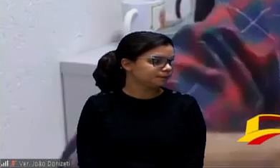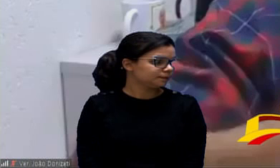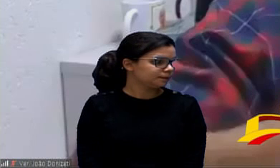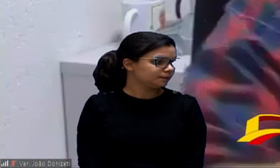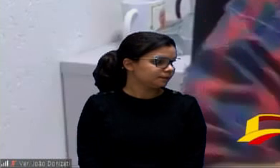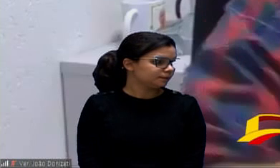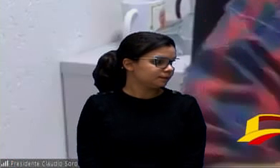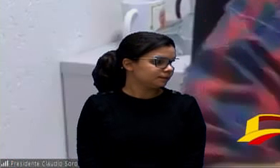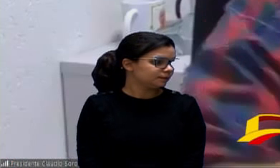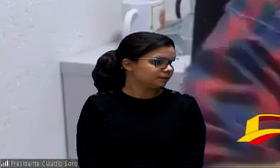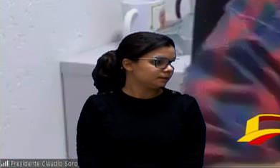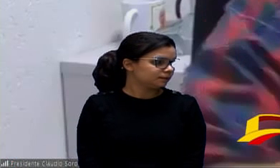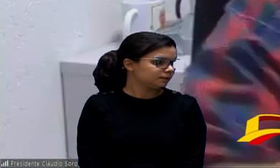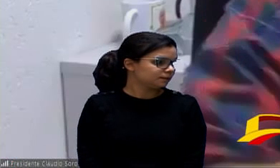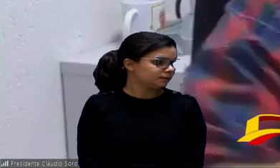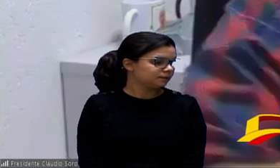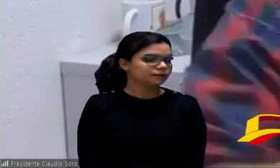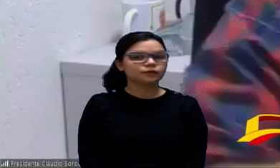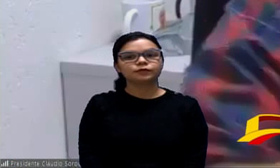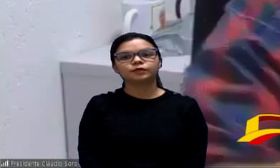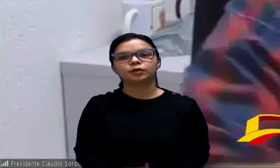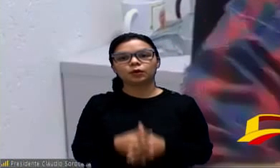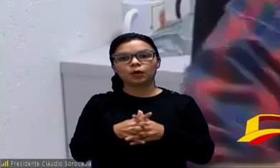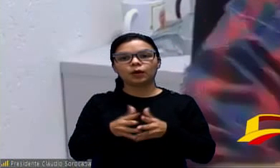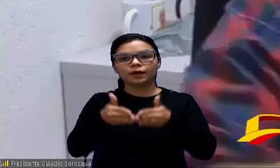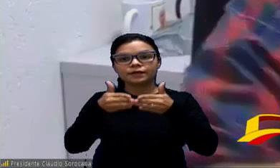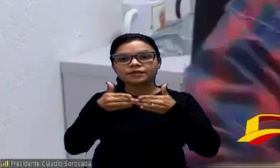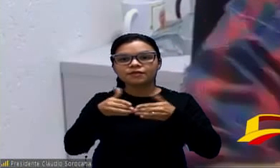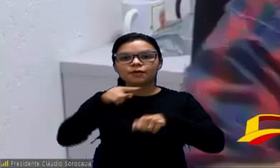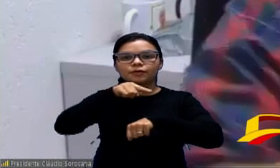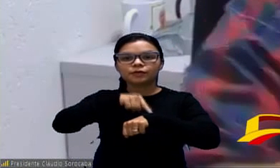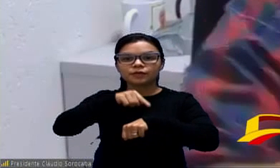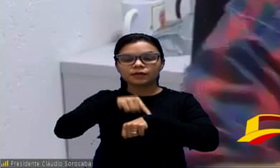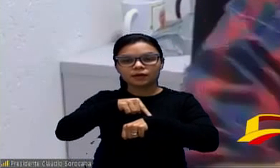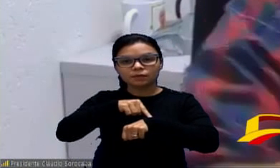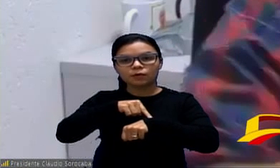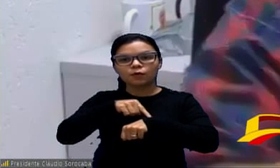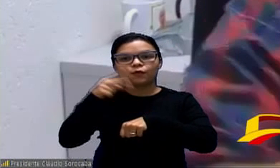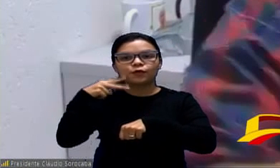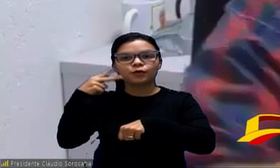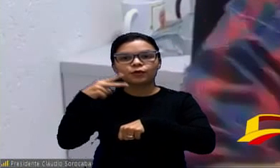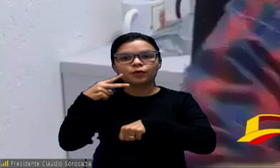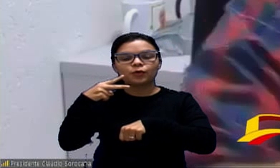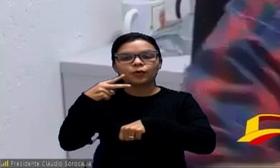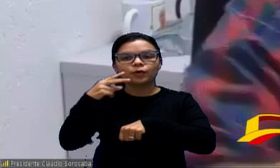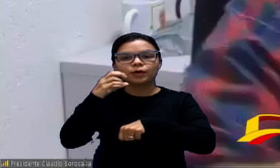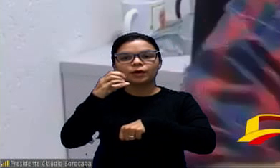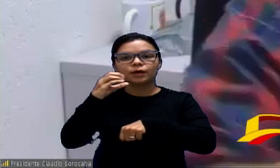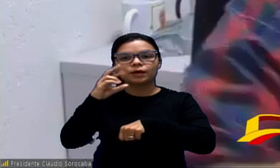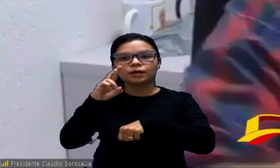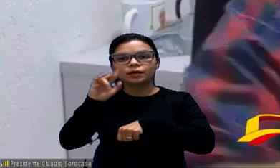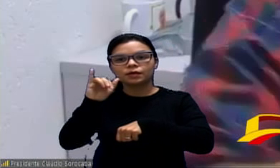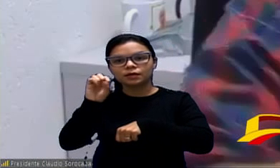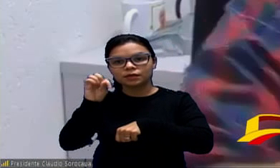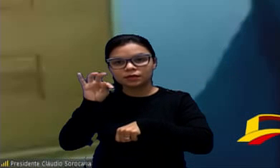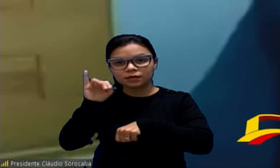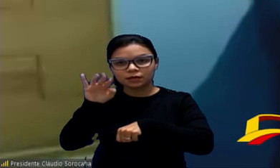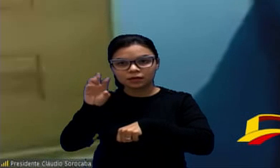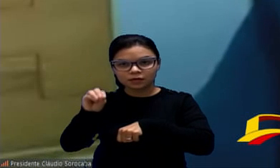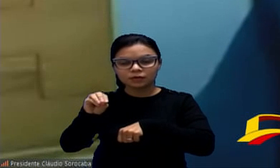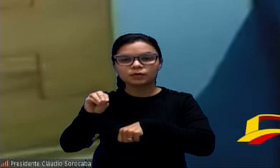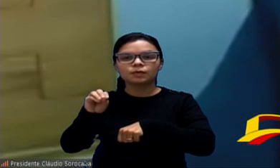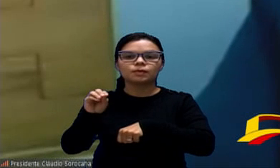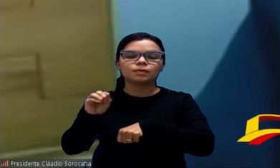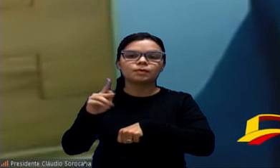Fica reservado o tempo, Vossa Excelência, o vereador Cristiano Passos, que também tinha um projeto de lei que falava do